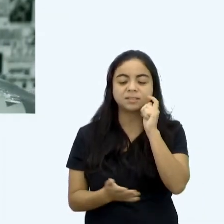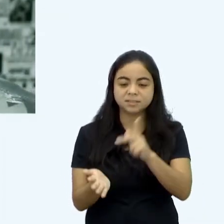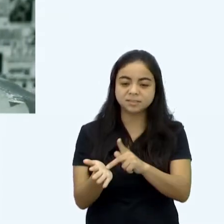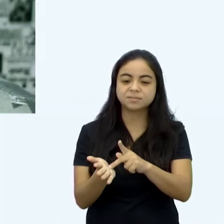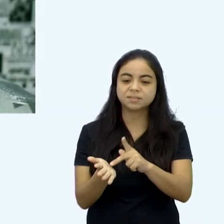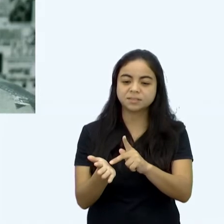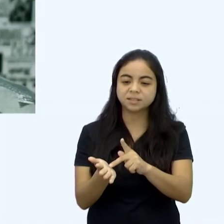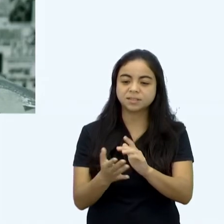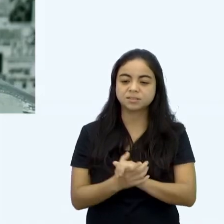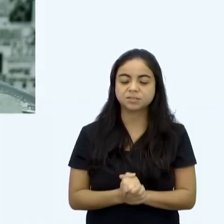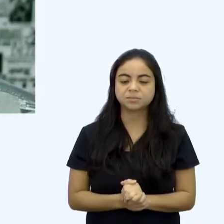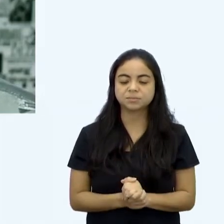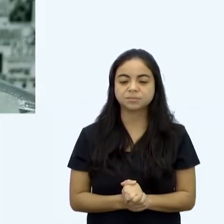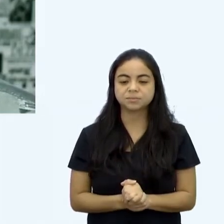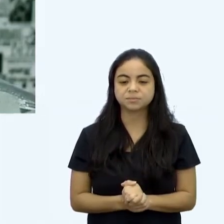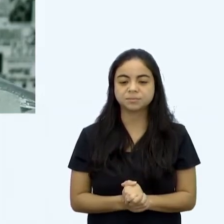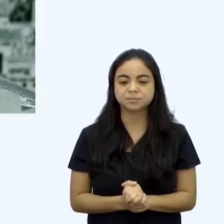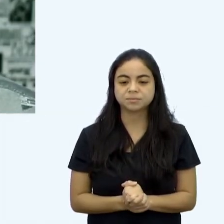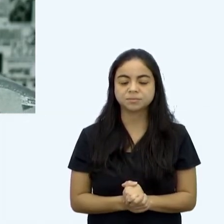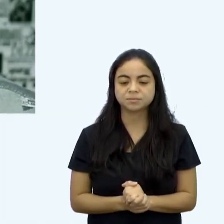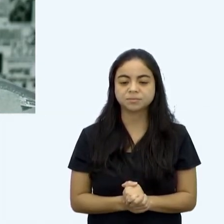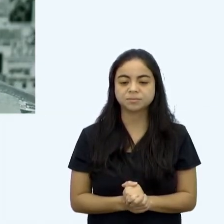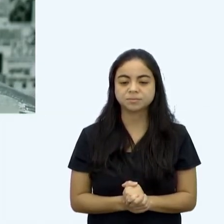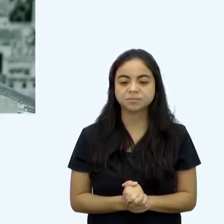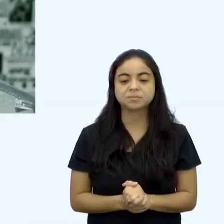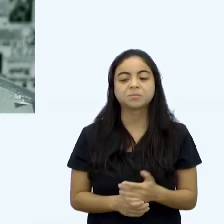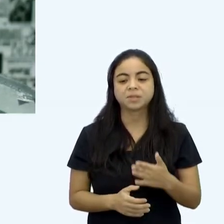né? Philip Kotler não me deixa